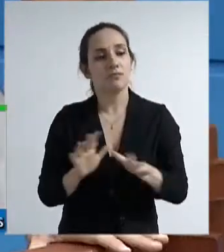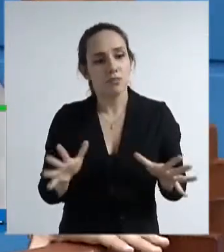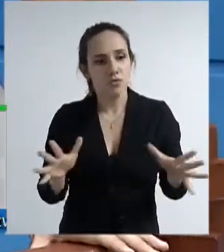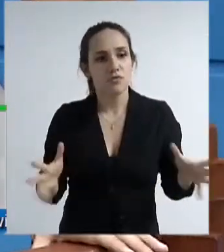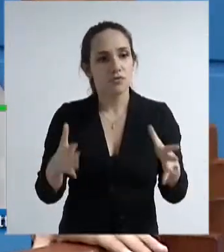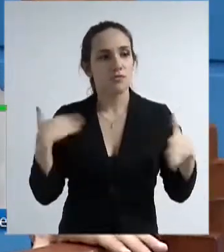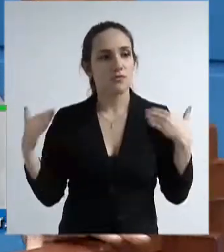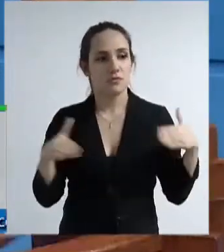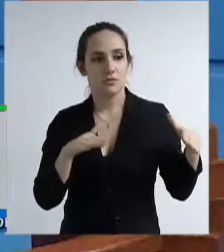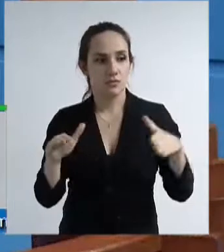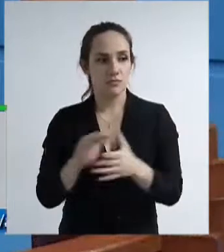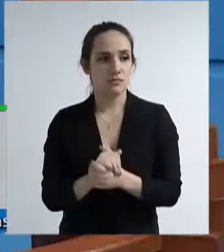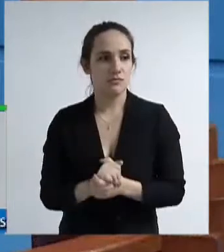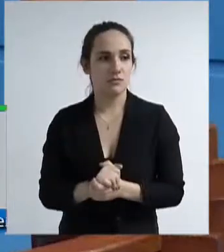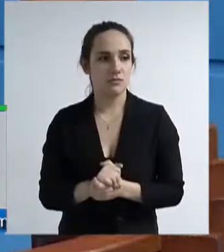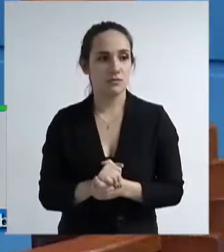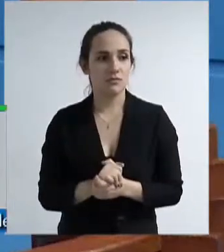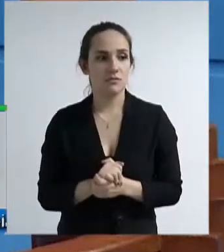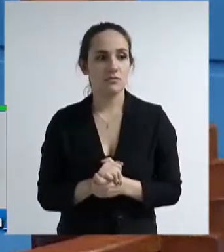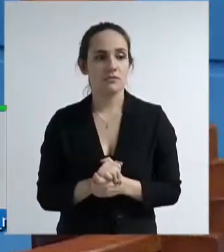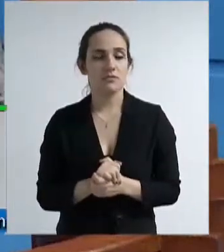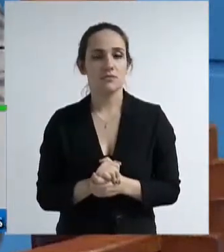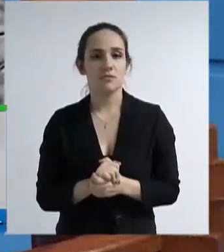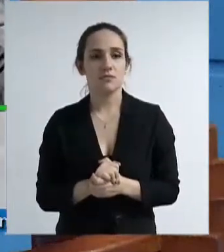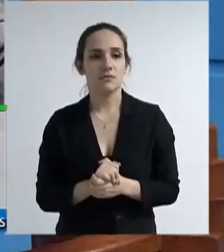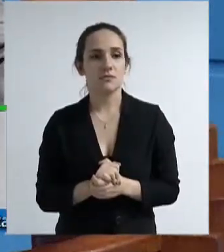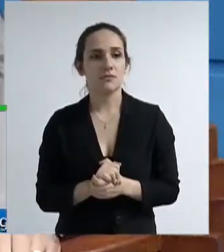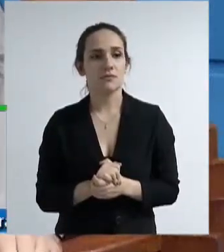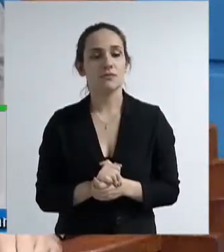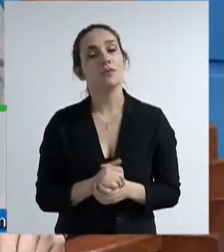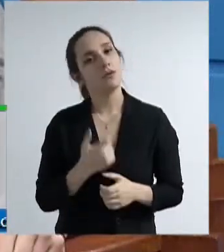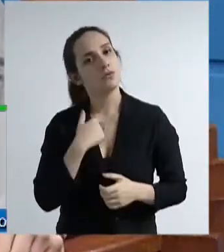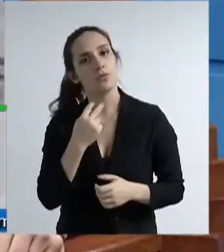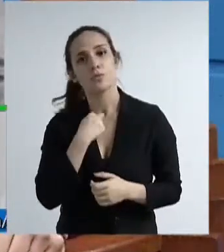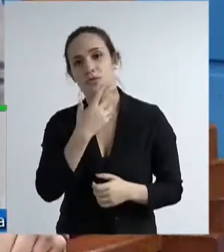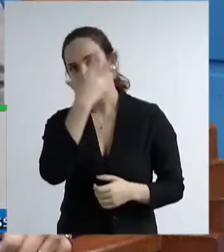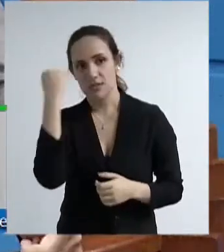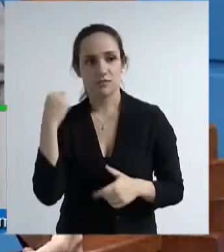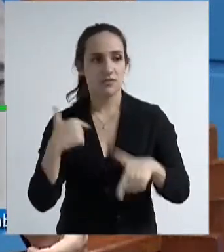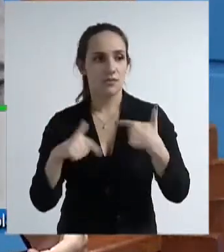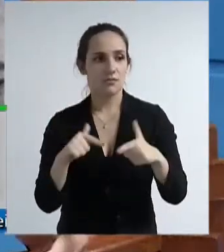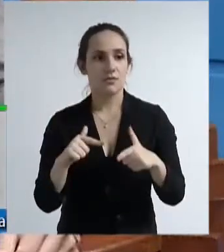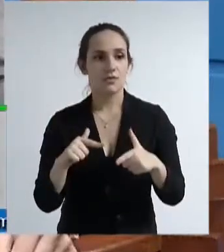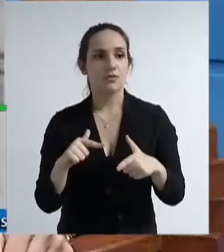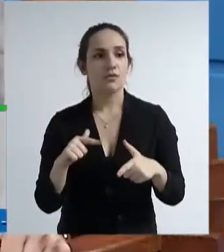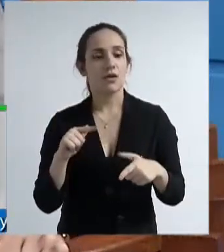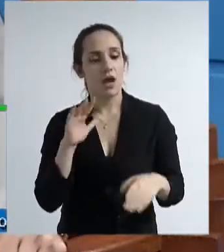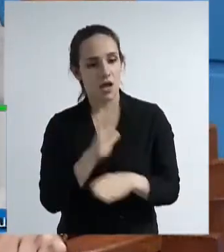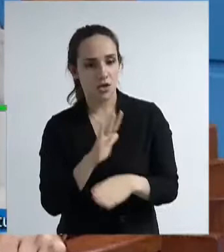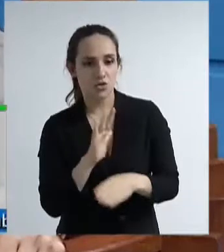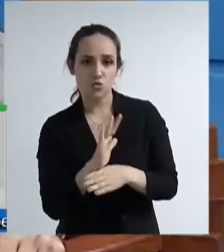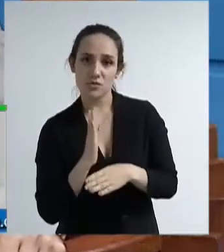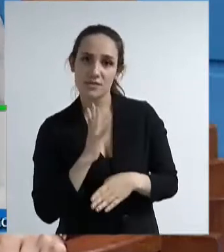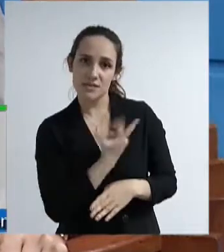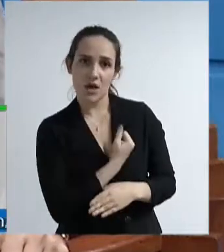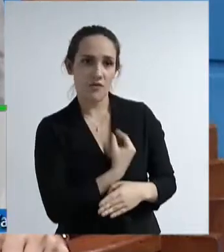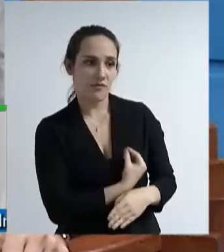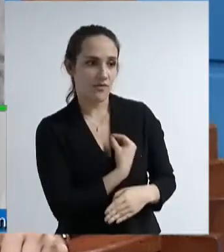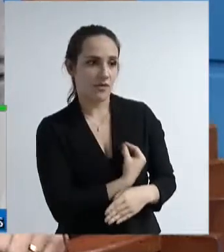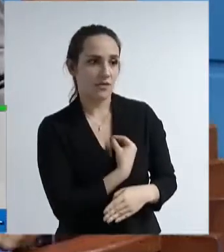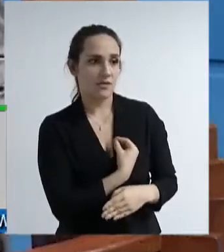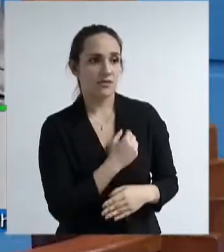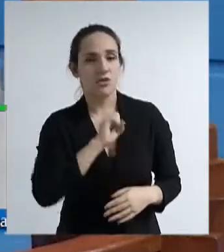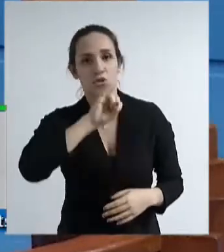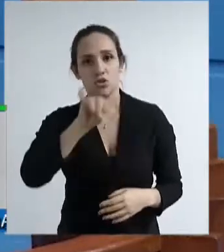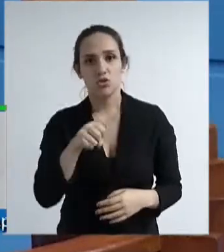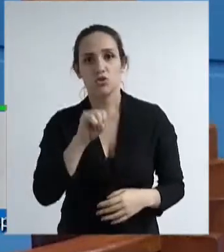mais inóspitos do nosso estado. Não posso deixar de mencionar o importante trabalho de resgate de viaturas e vidas que os